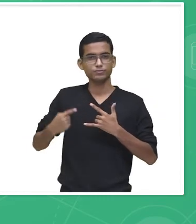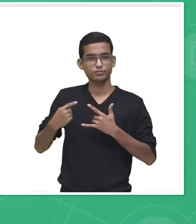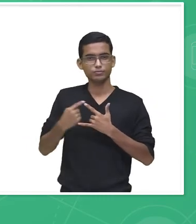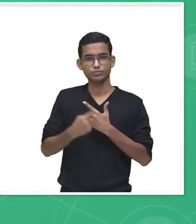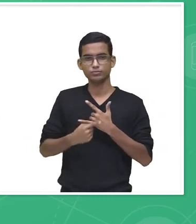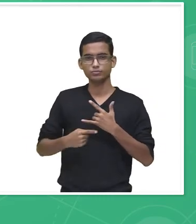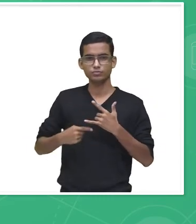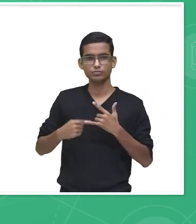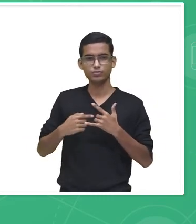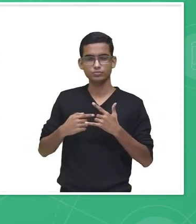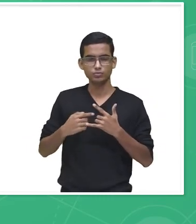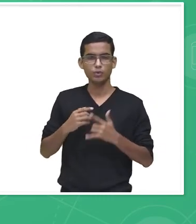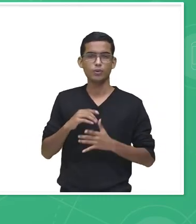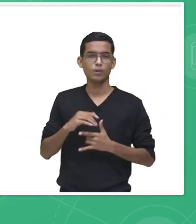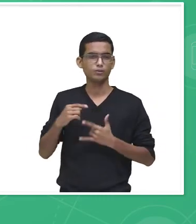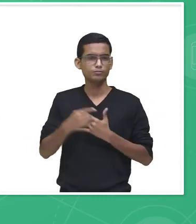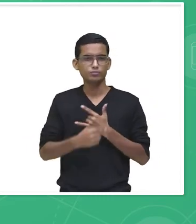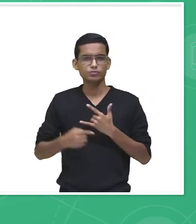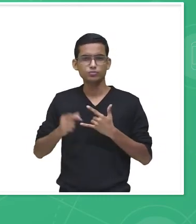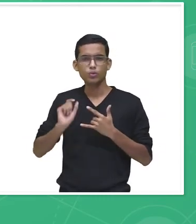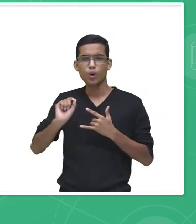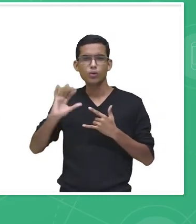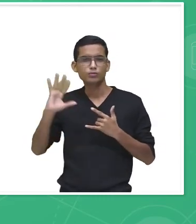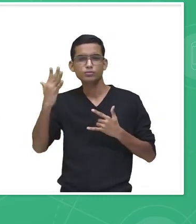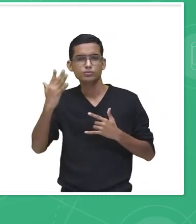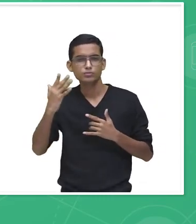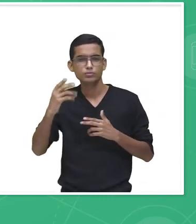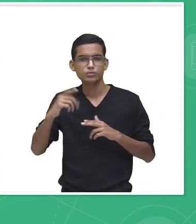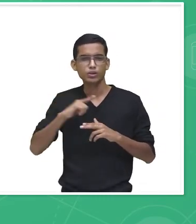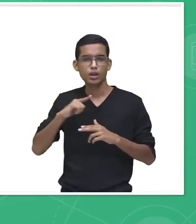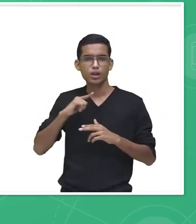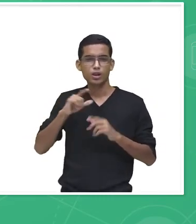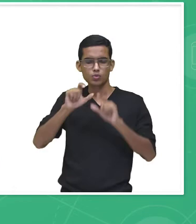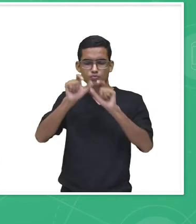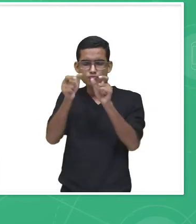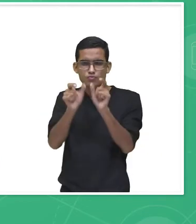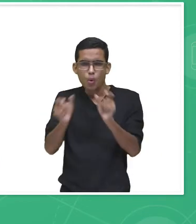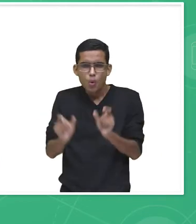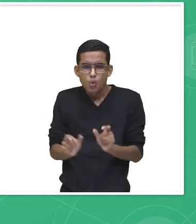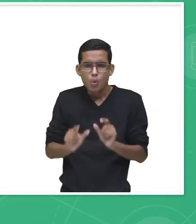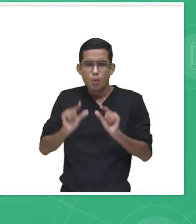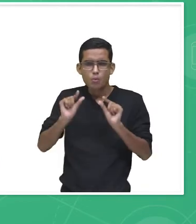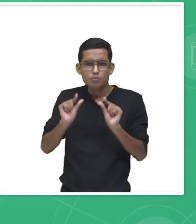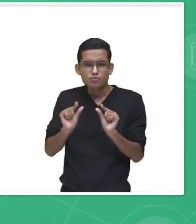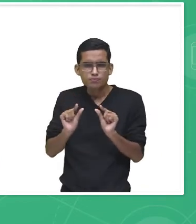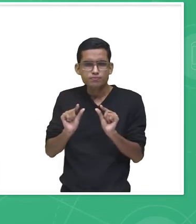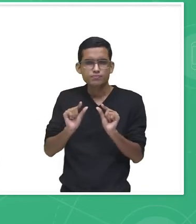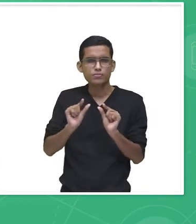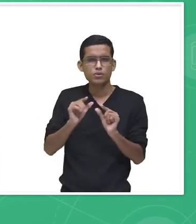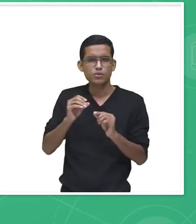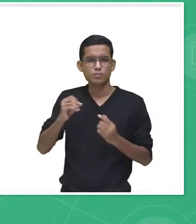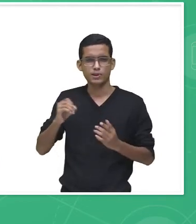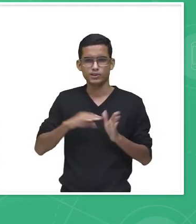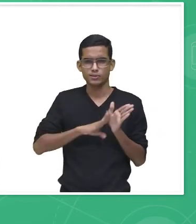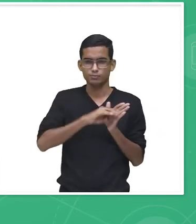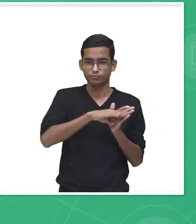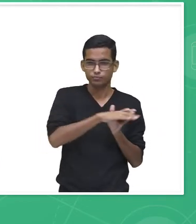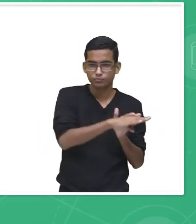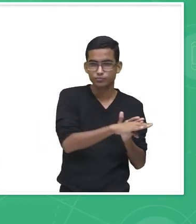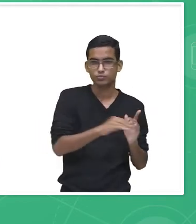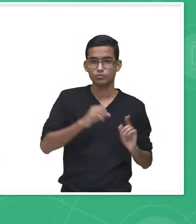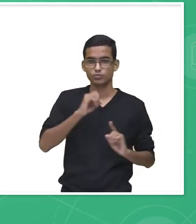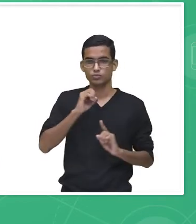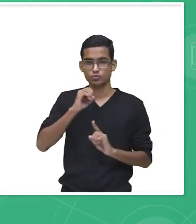infecção urinária as causas São a presença de micro-organismos como bactérias fungos e vírus no